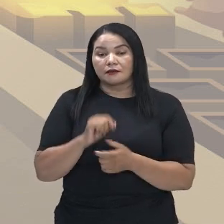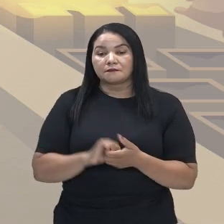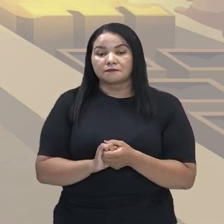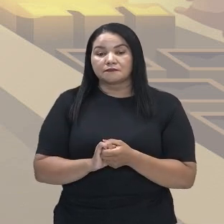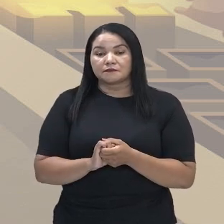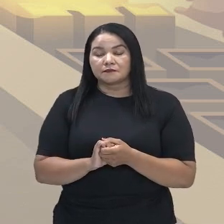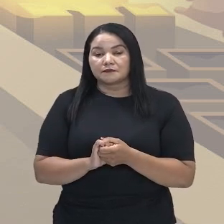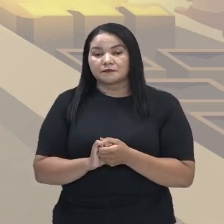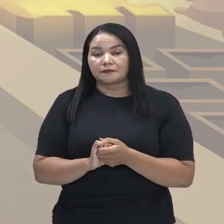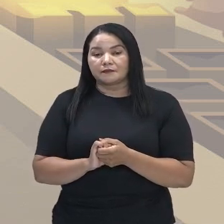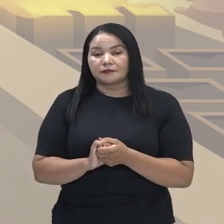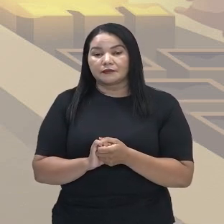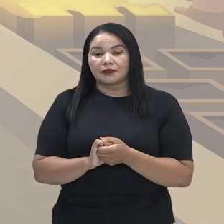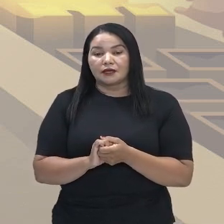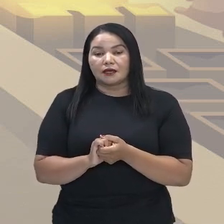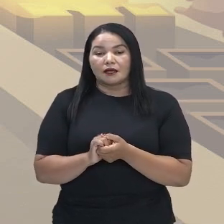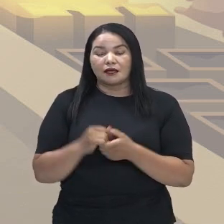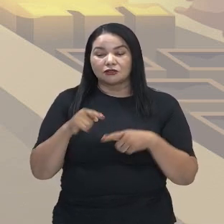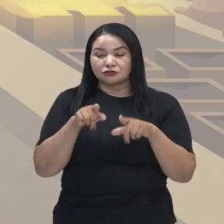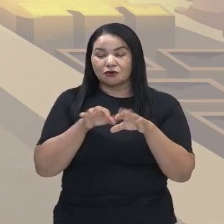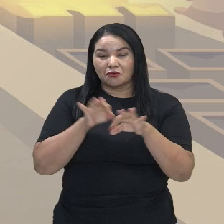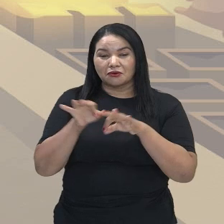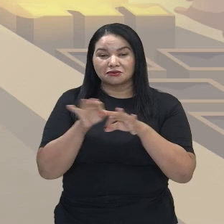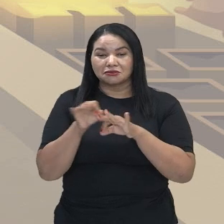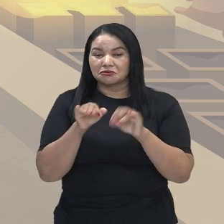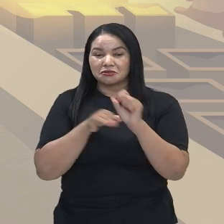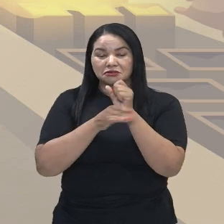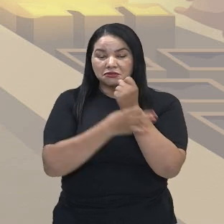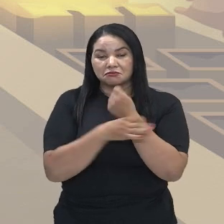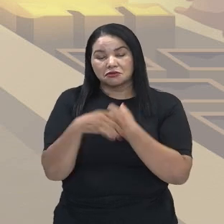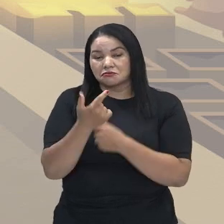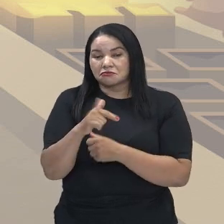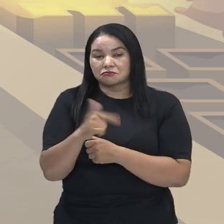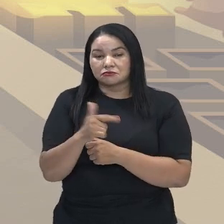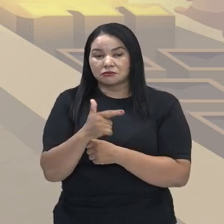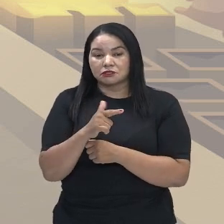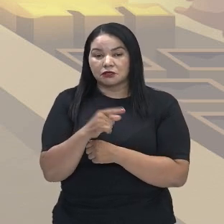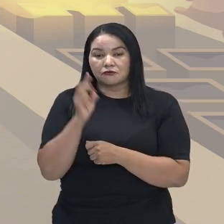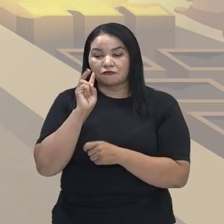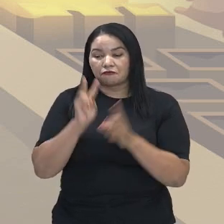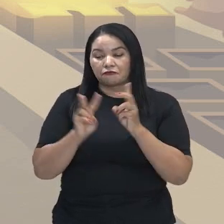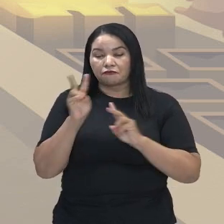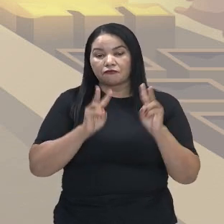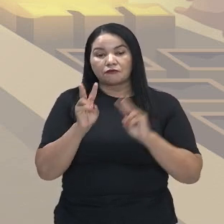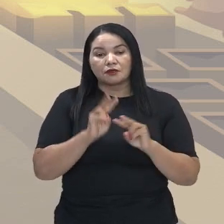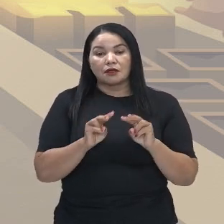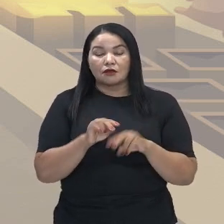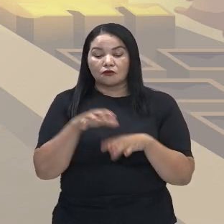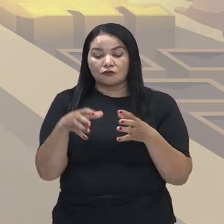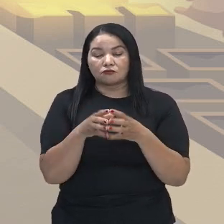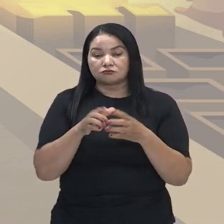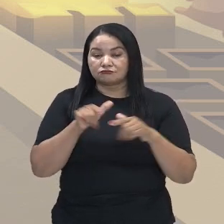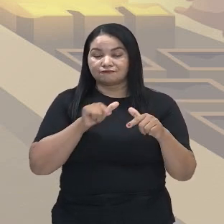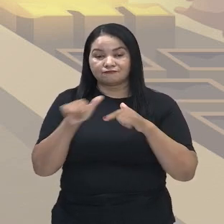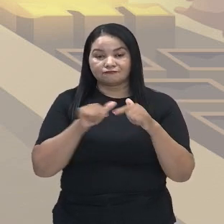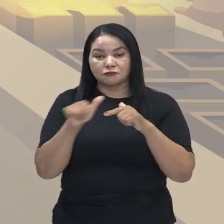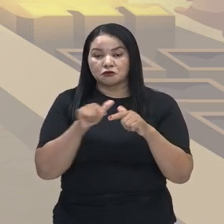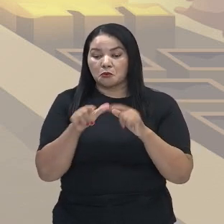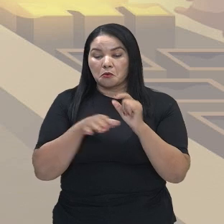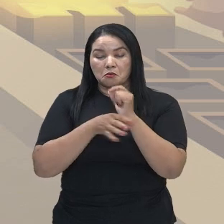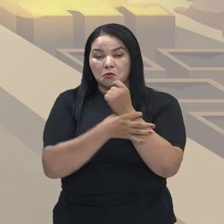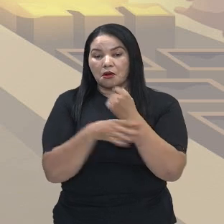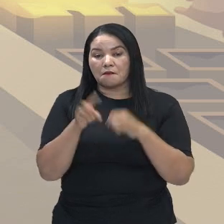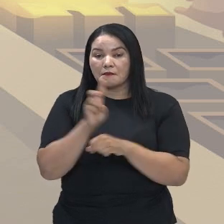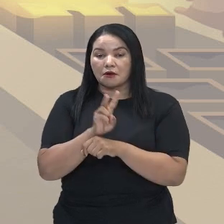haviam procedimentos de segurança para esses operários, para o proletariado. E a gente vai